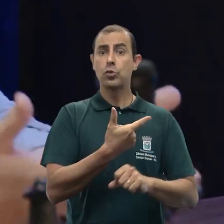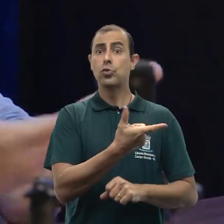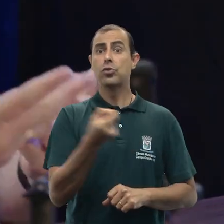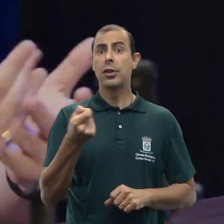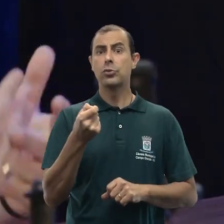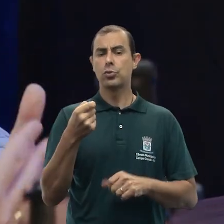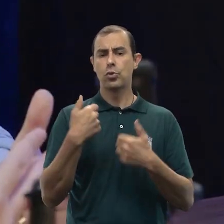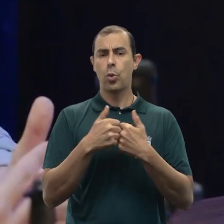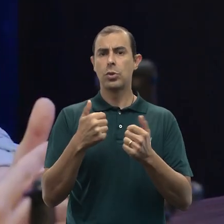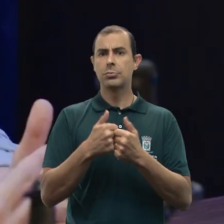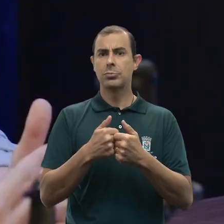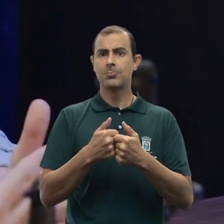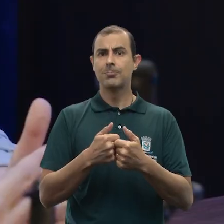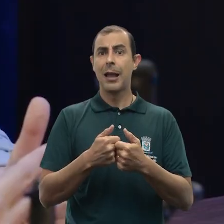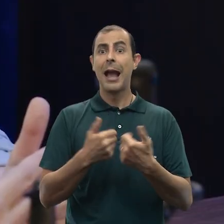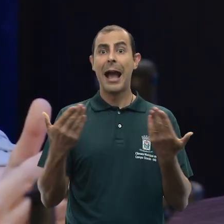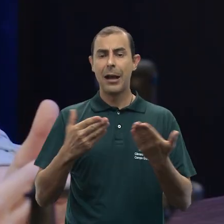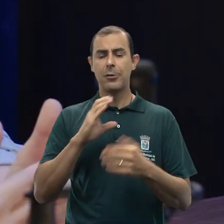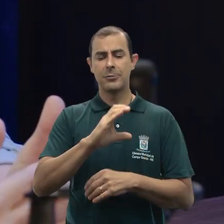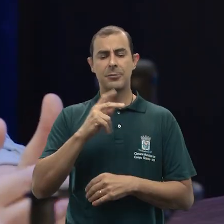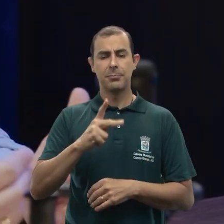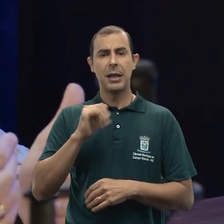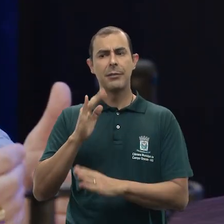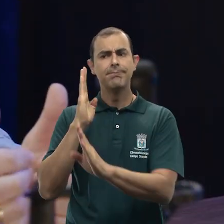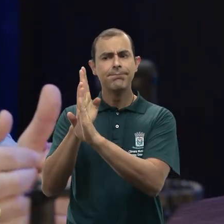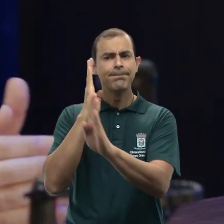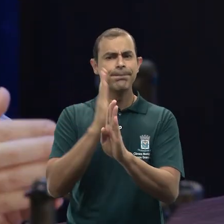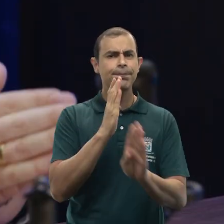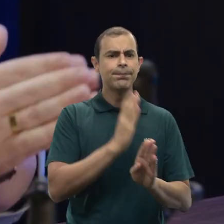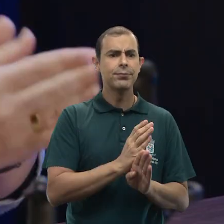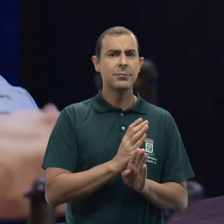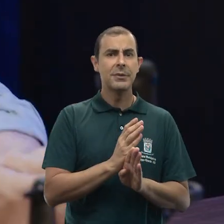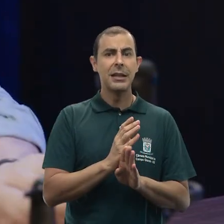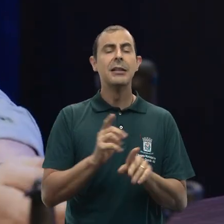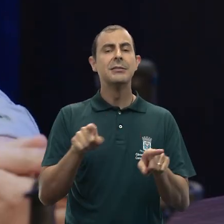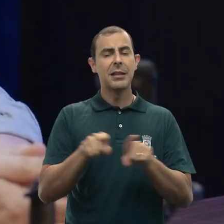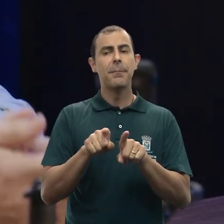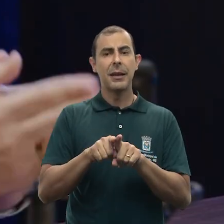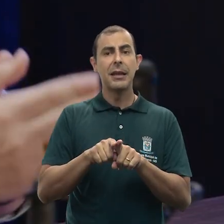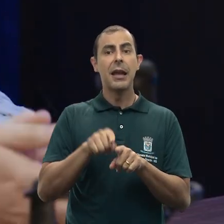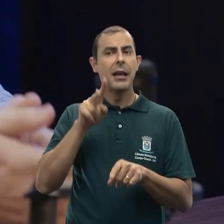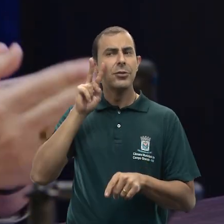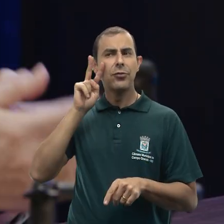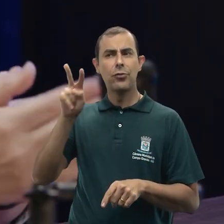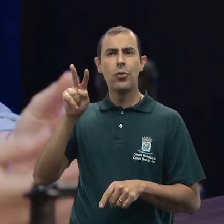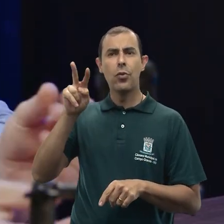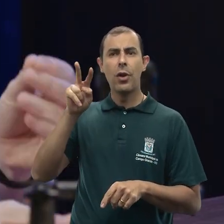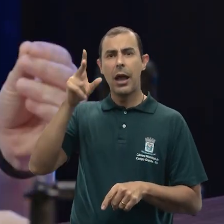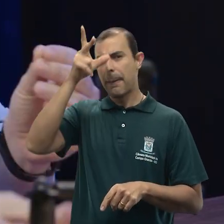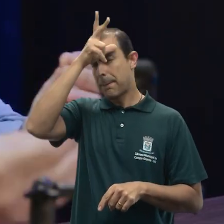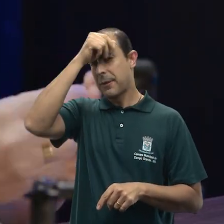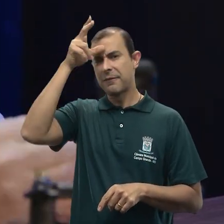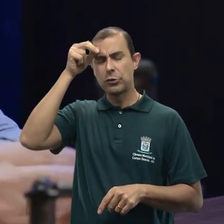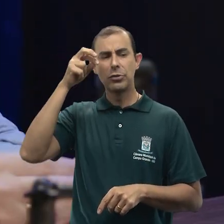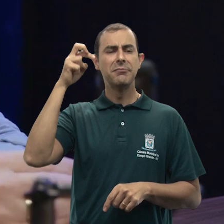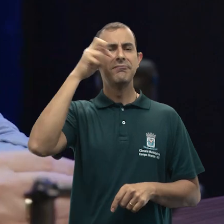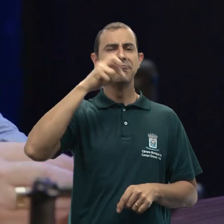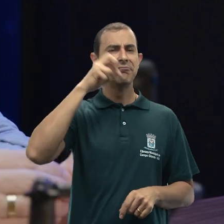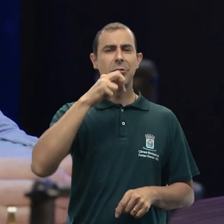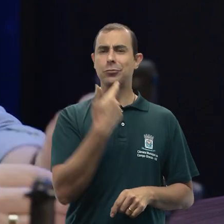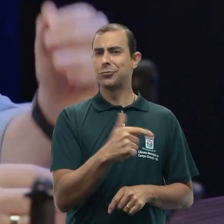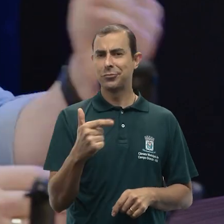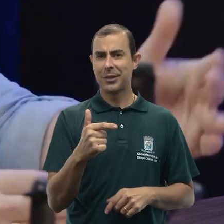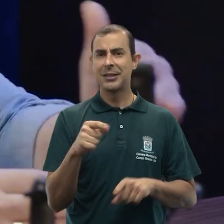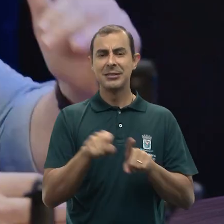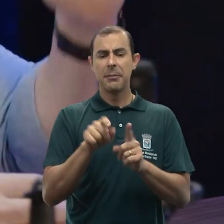ônibus. Nós descobrimos isso dentro da CPI, nós descobrimos que a prefeitura não fiscaliza e não multa como deveria multar